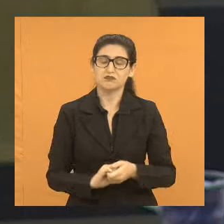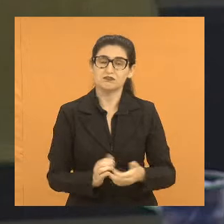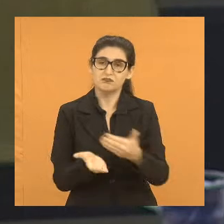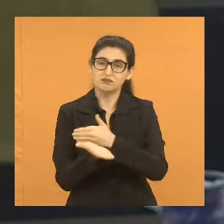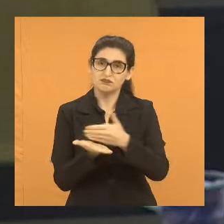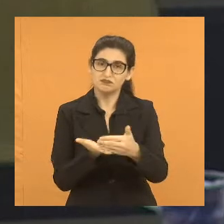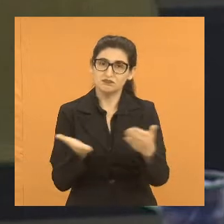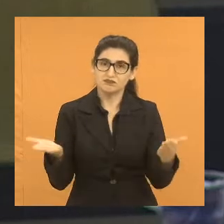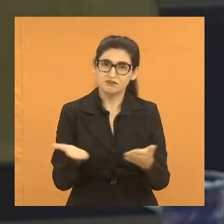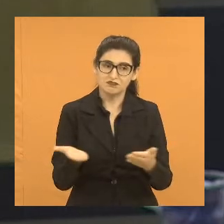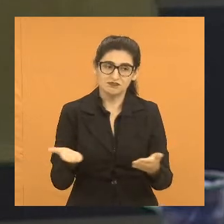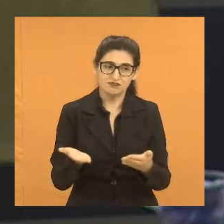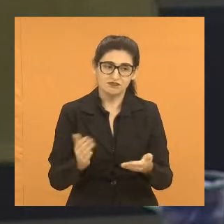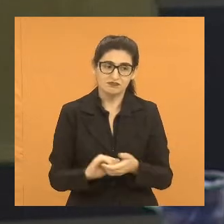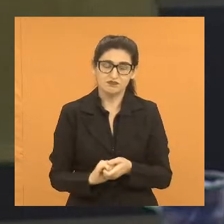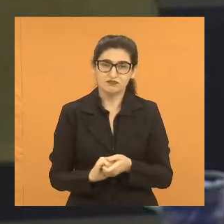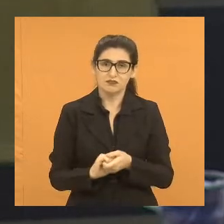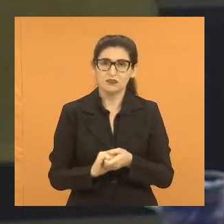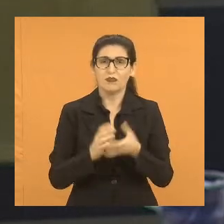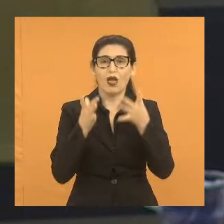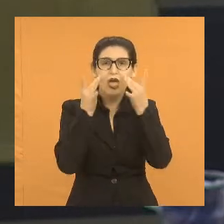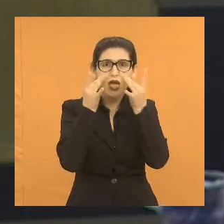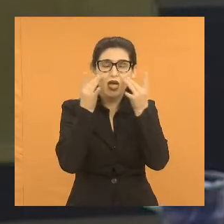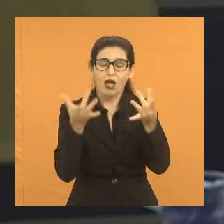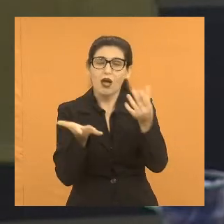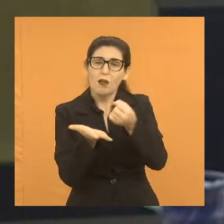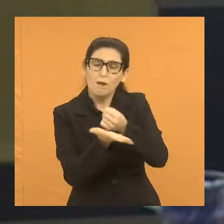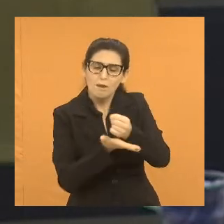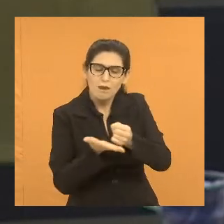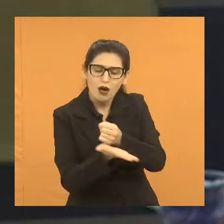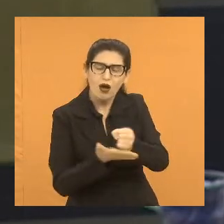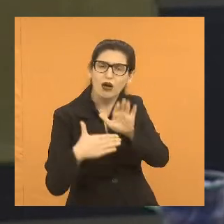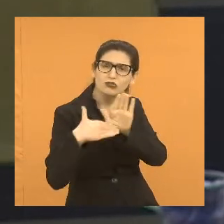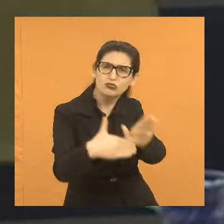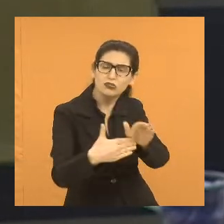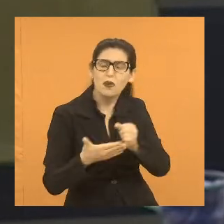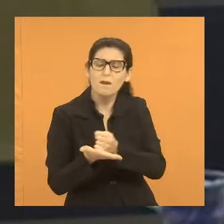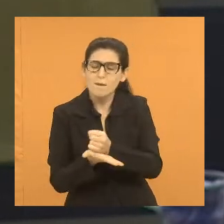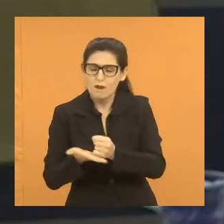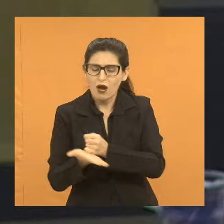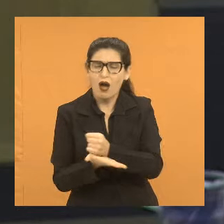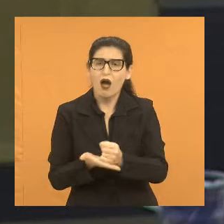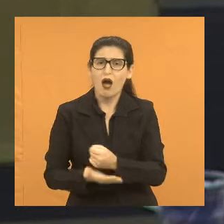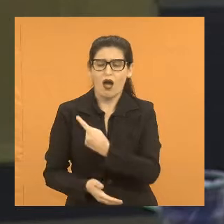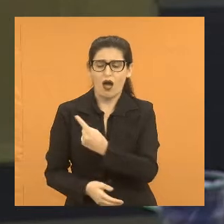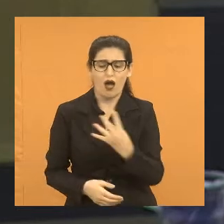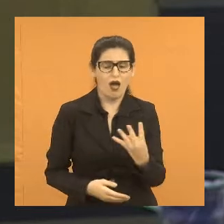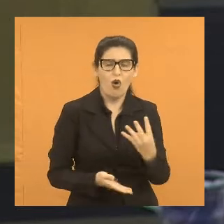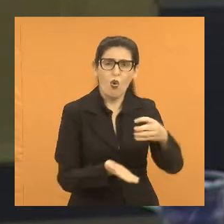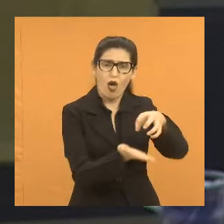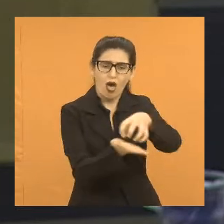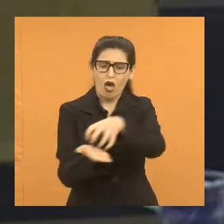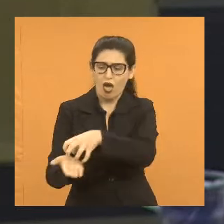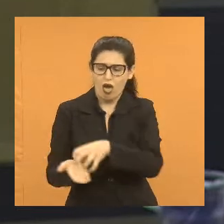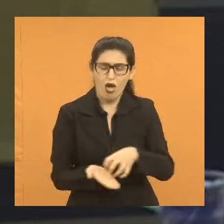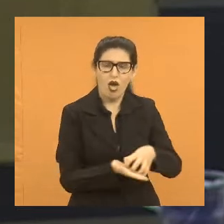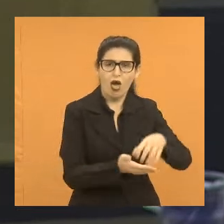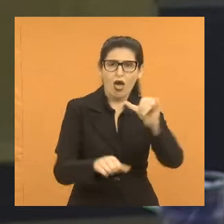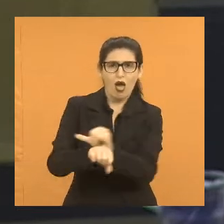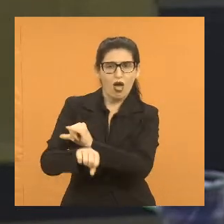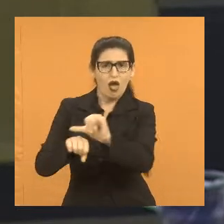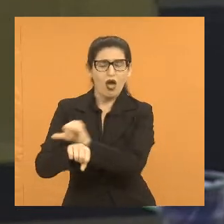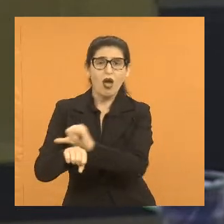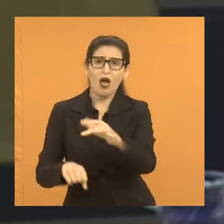Começamos agora pela atenção básica. Nossa atenção básica é composta por 14 unidades com estratégia de saúde